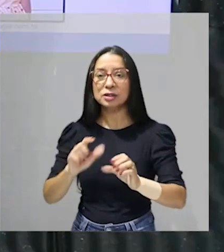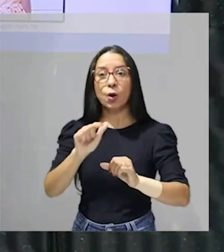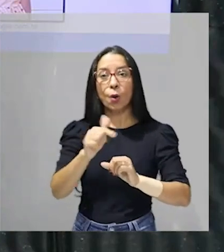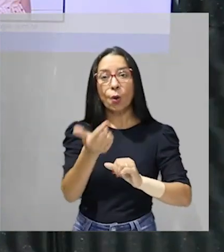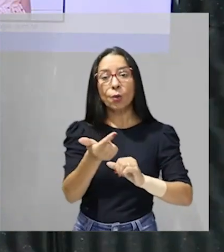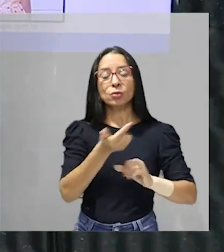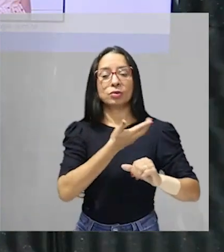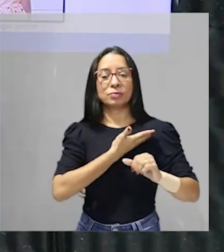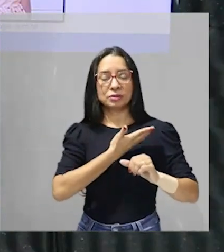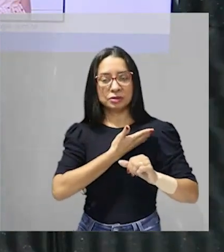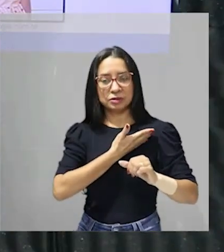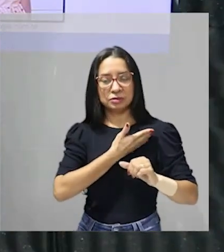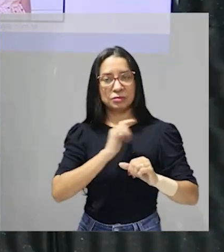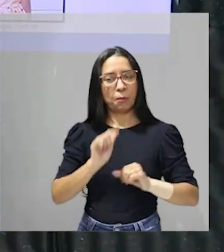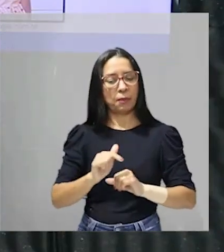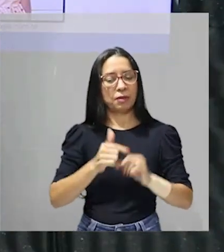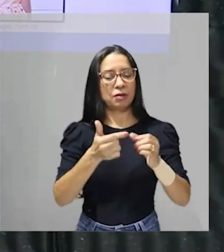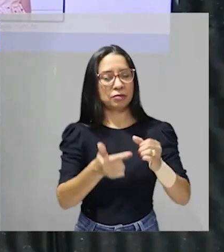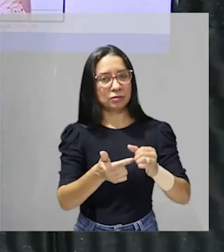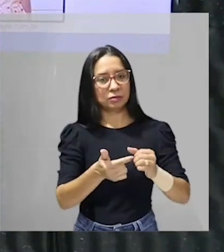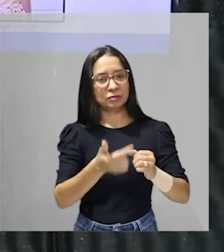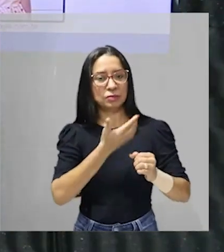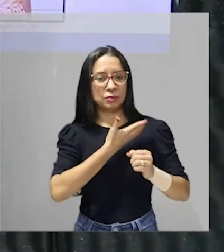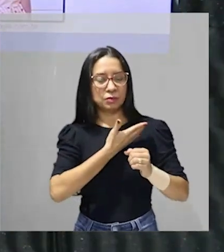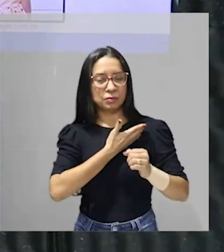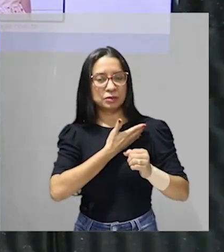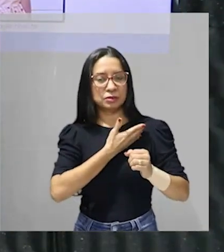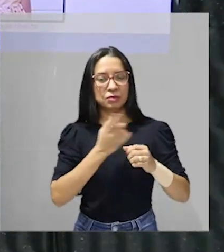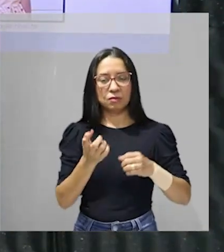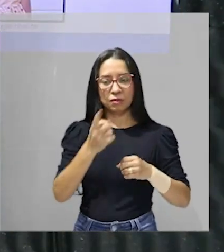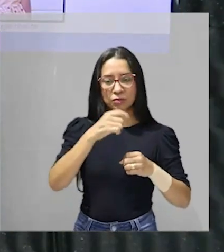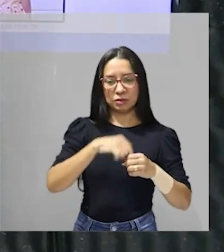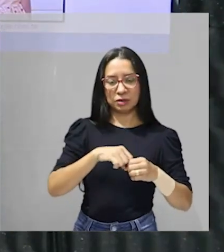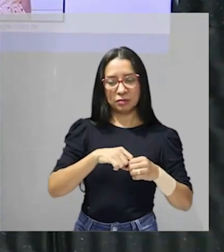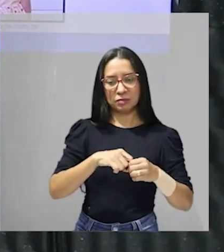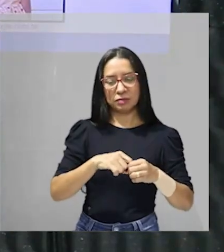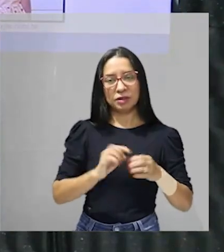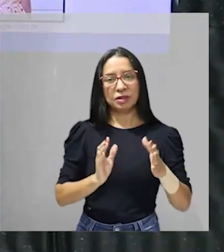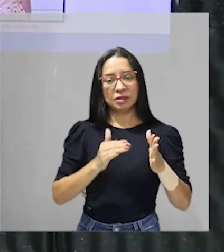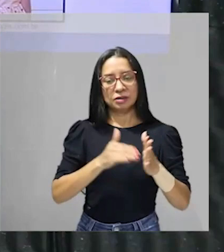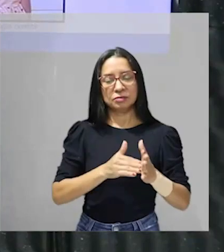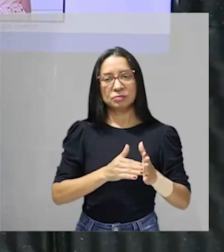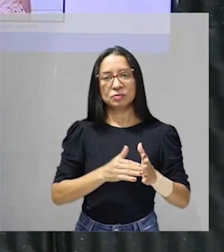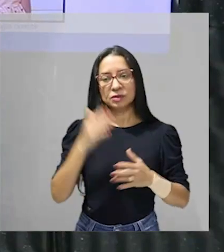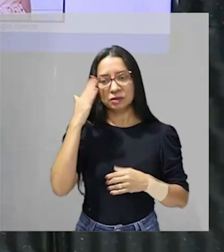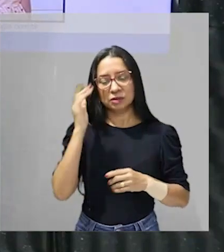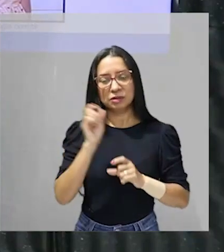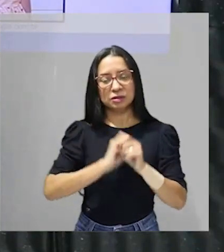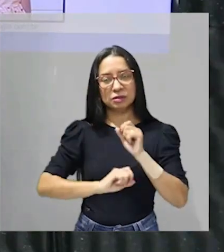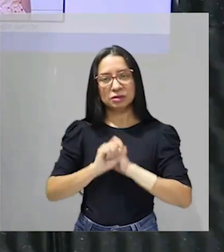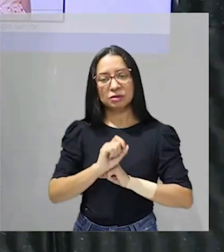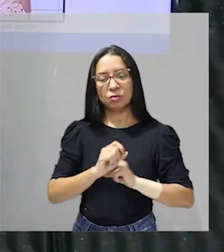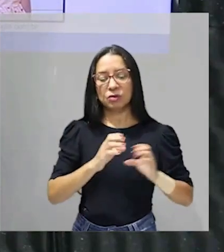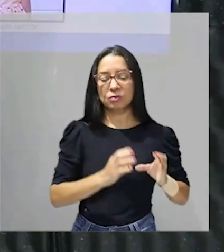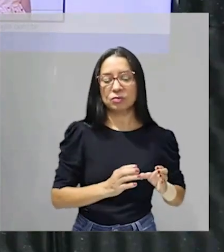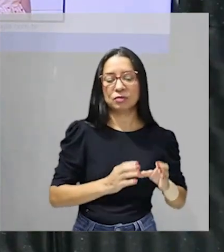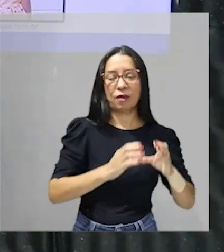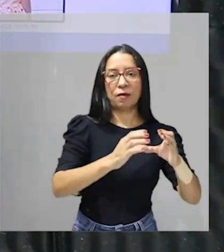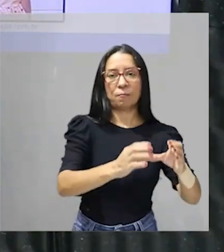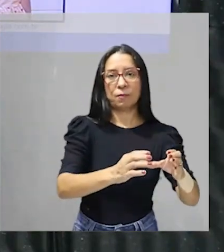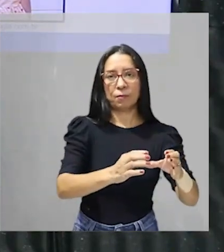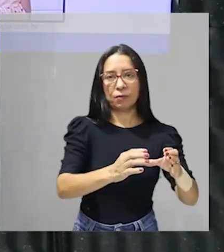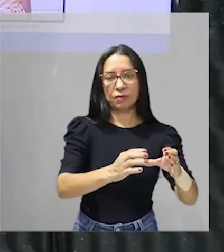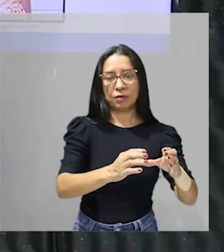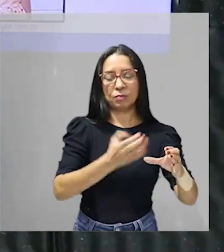a criança passava mesmo que chorando passava e voltava ficava até ela entender que quando ela passava a bola para o lado